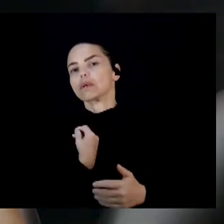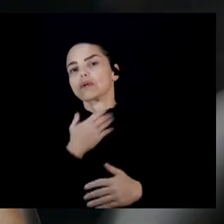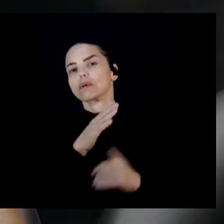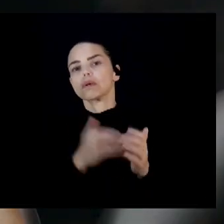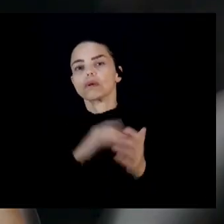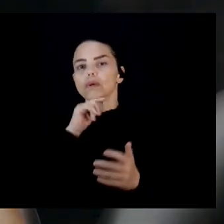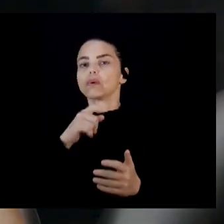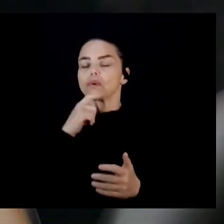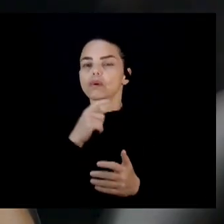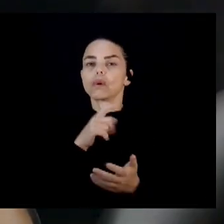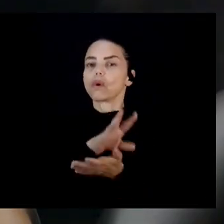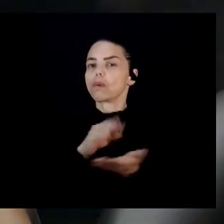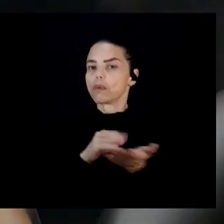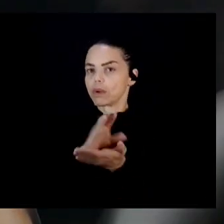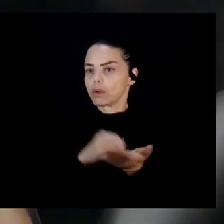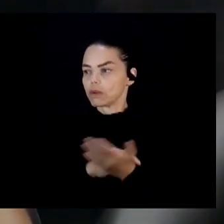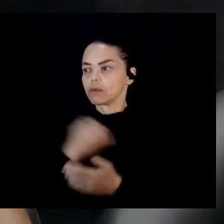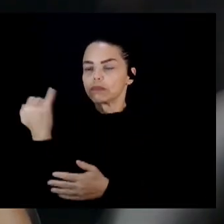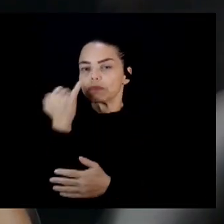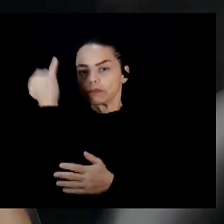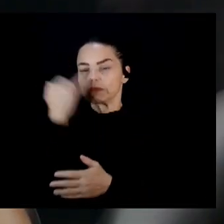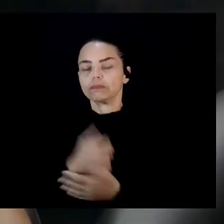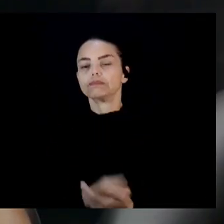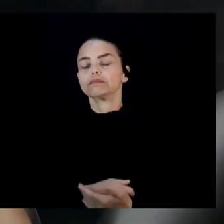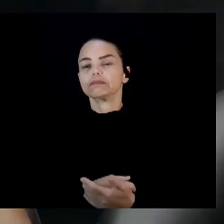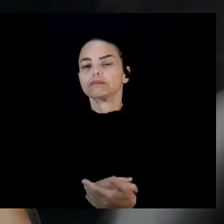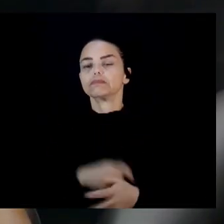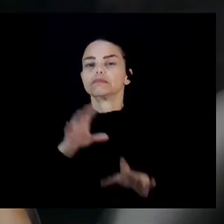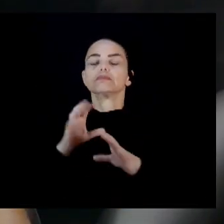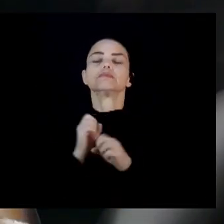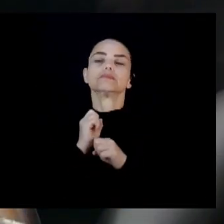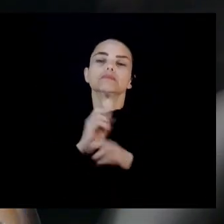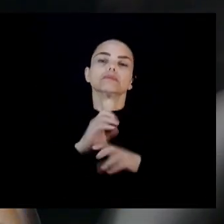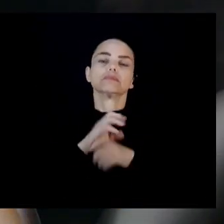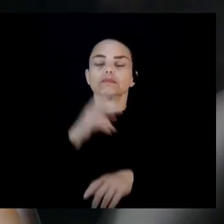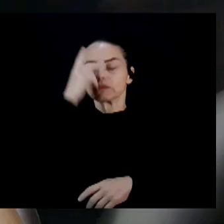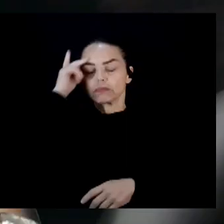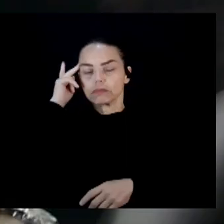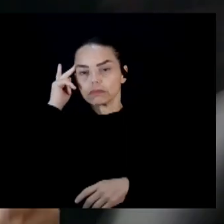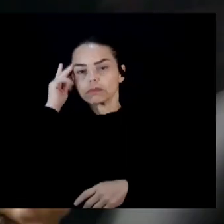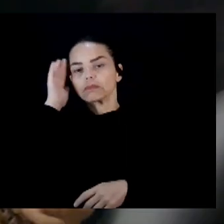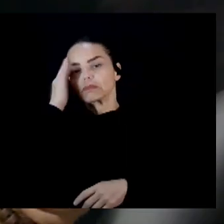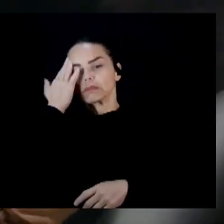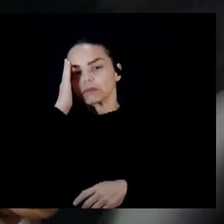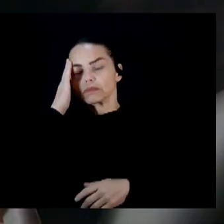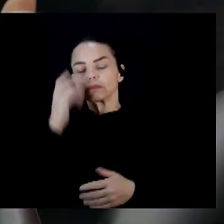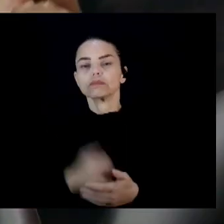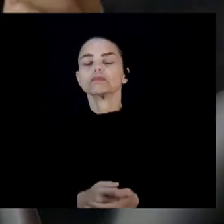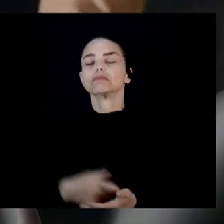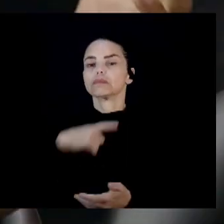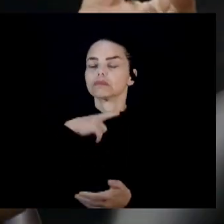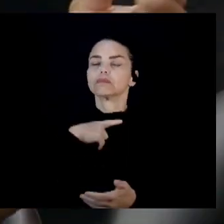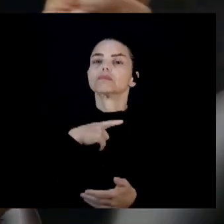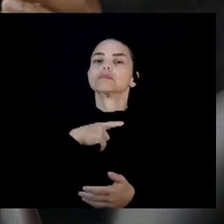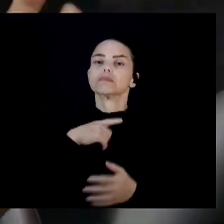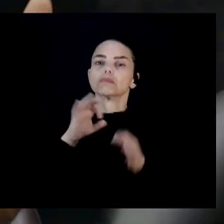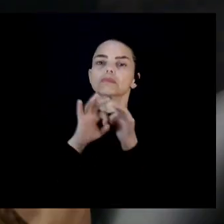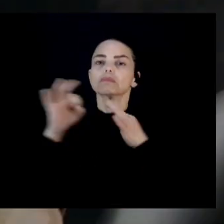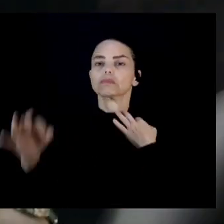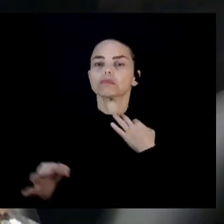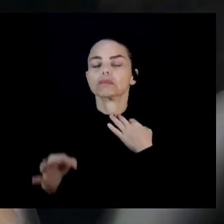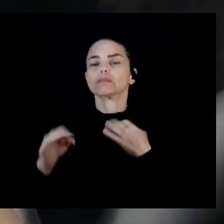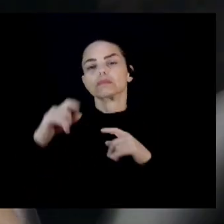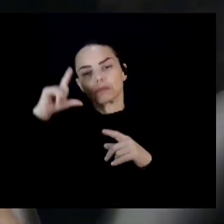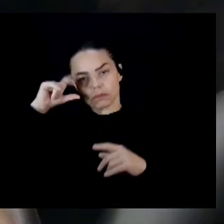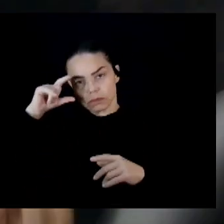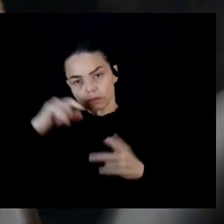reproduzir. Isso é muito importante da gente levar para as pessoas entenderem isso e que existe uma distância muito grande entre o Instagram, entre o